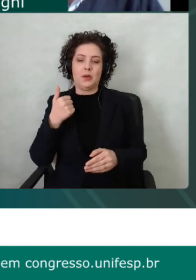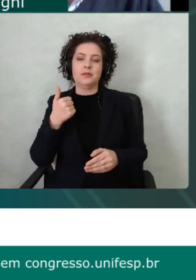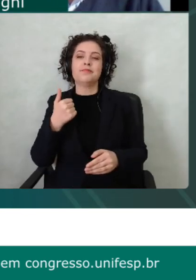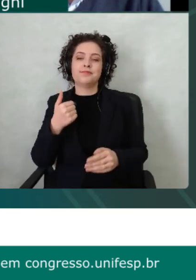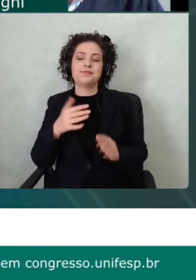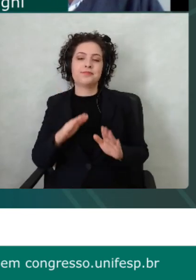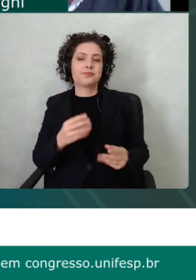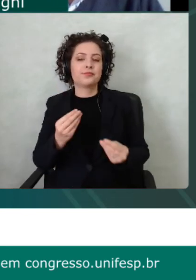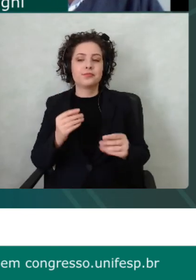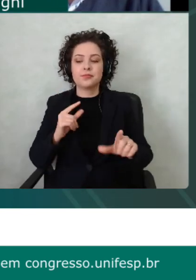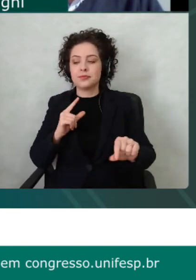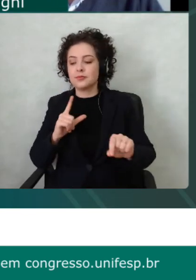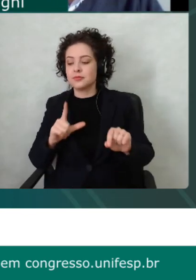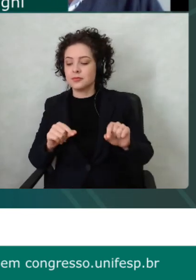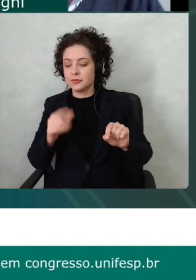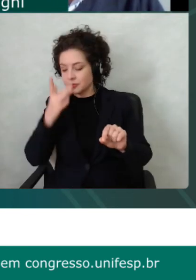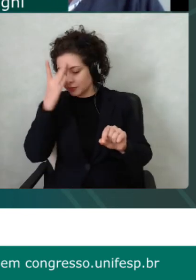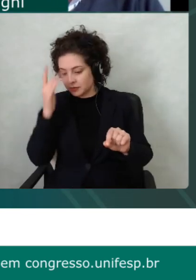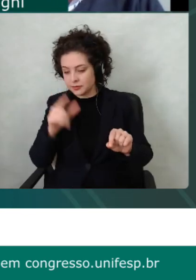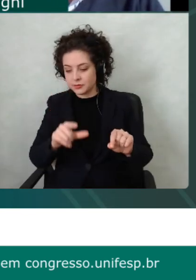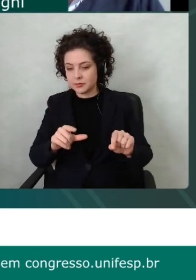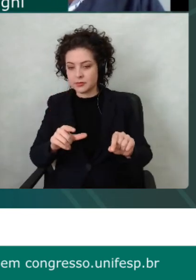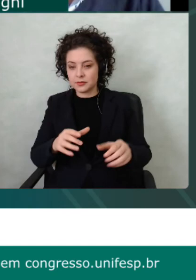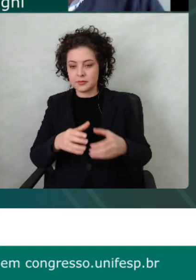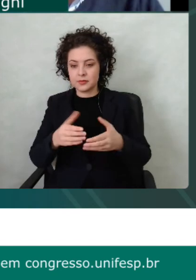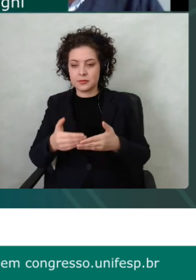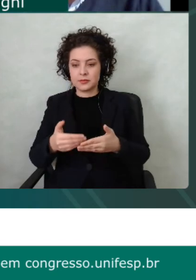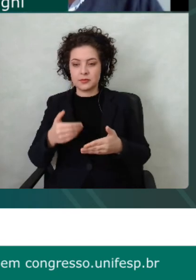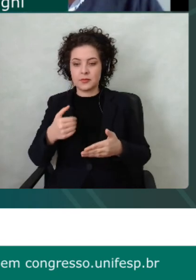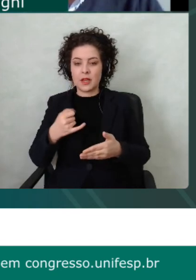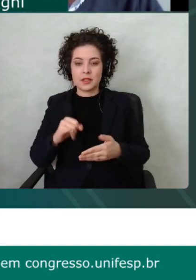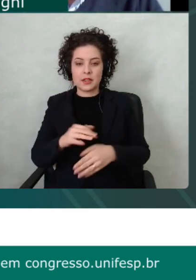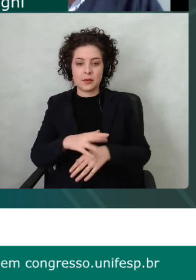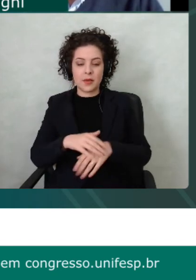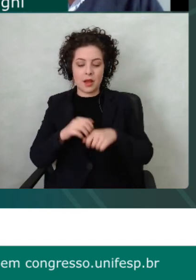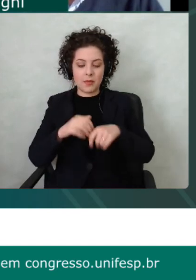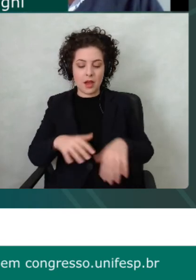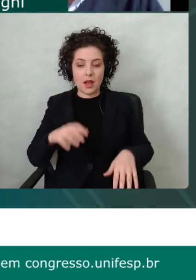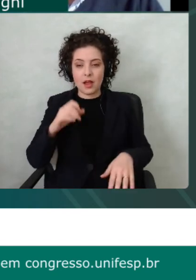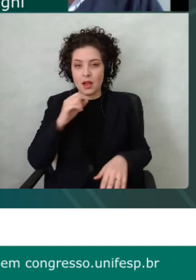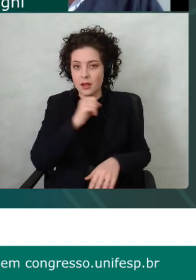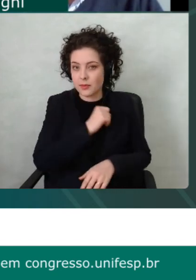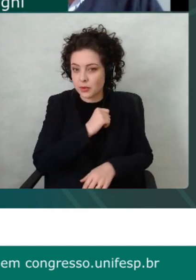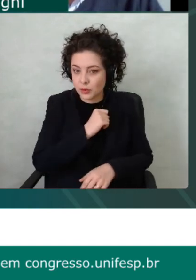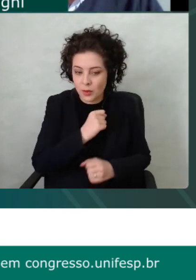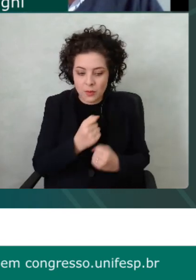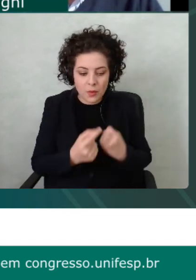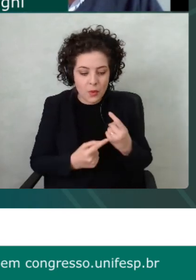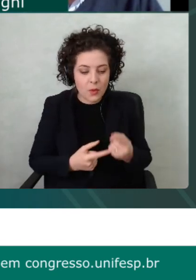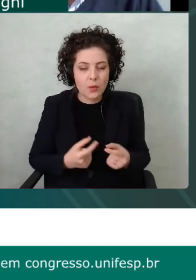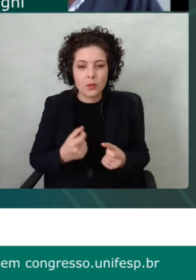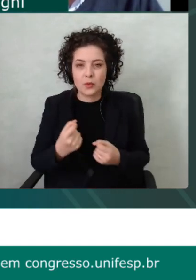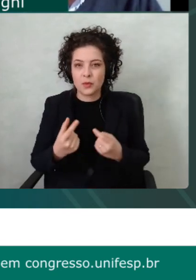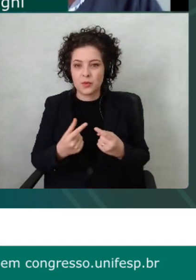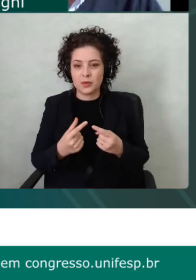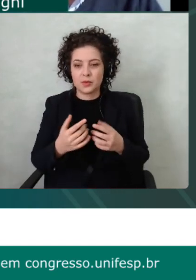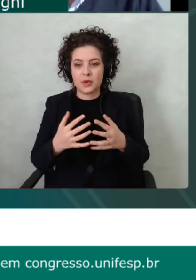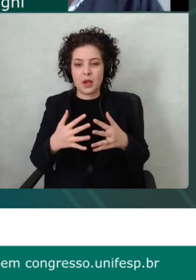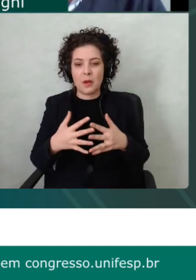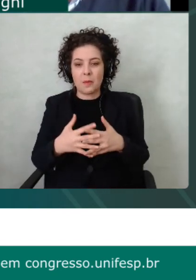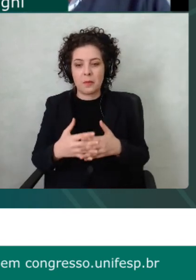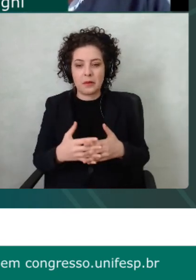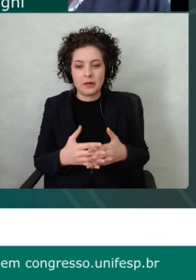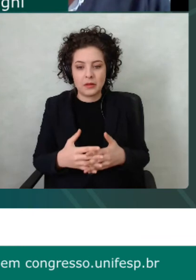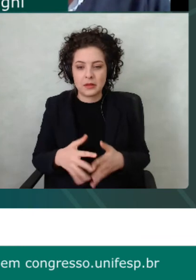os doentes para uso precoce se a gente tem uma doença que poucos complicam dentro desse universo?